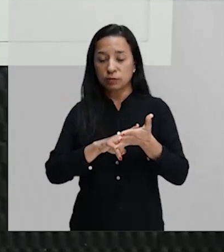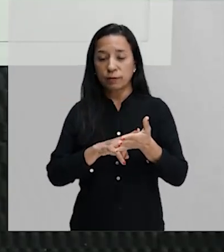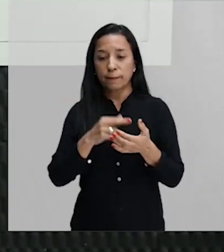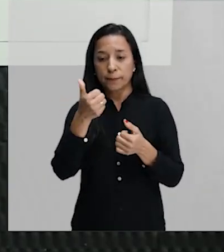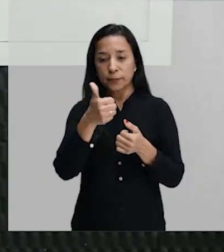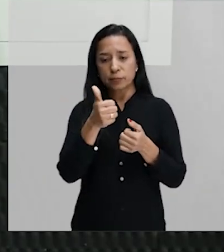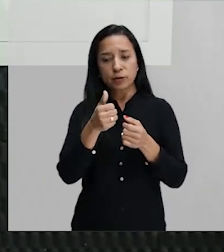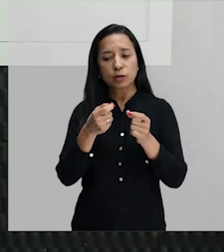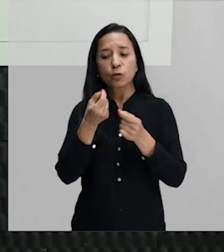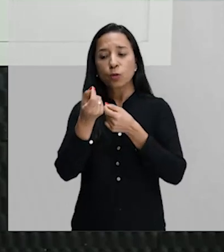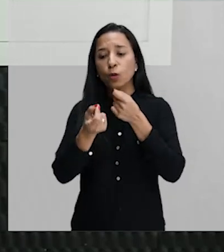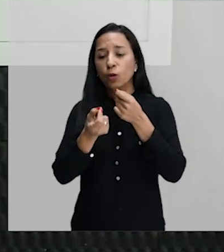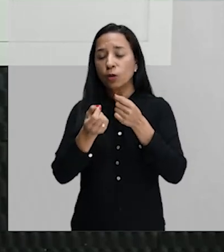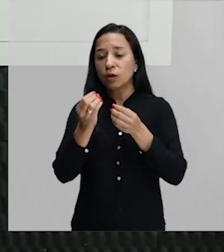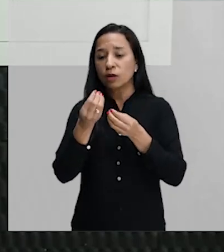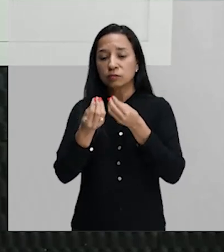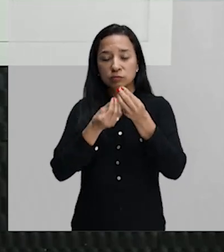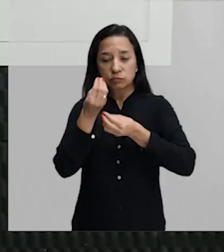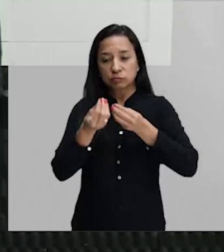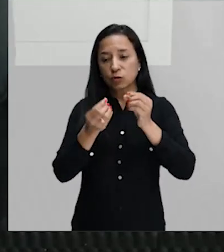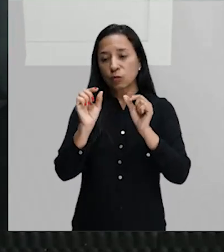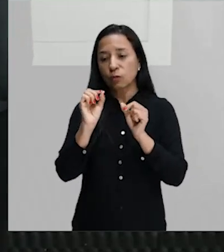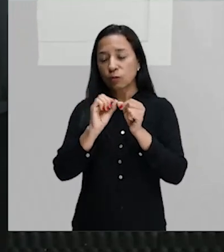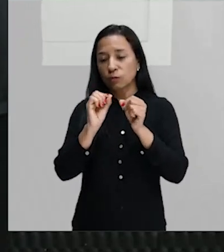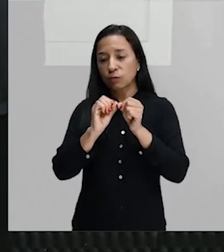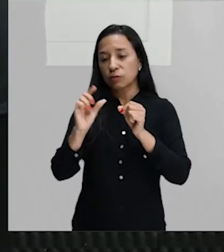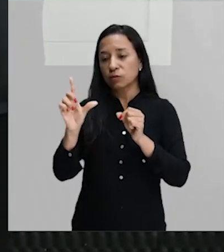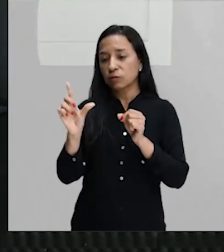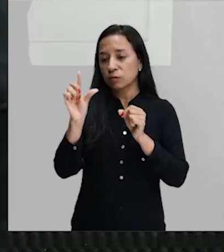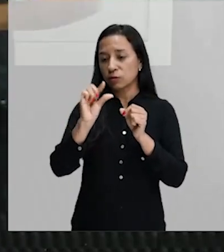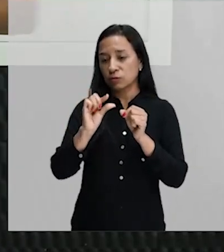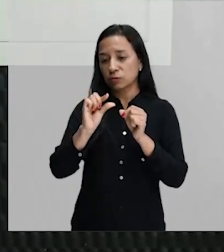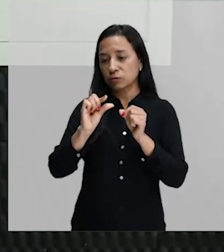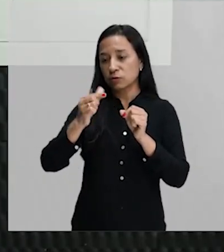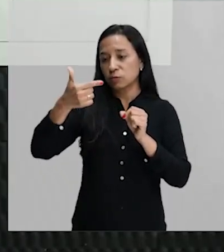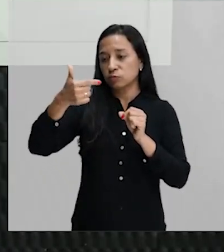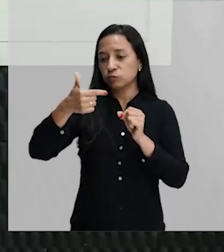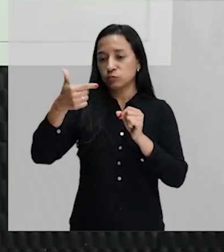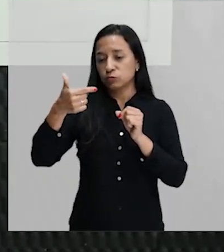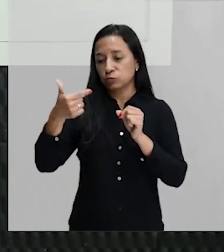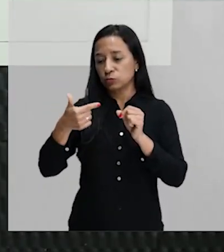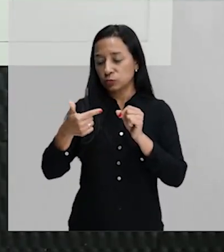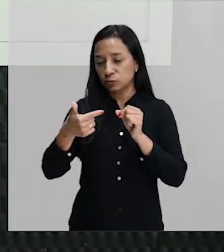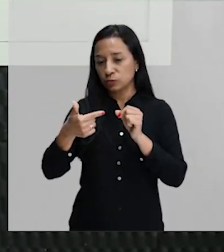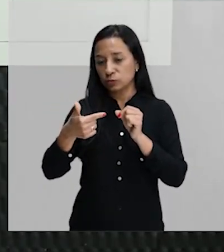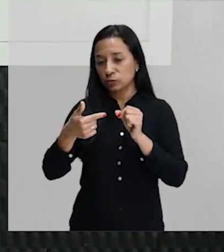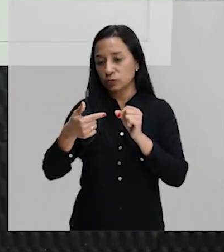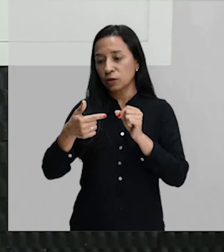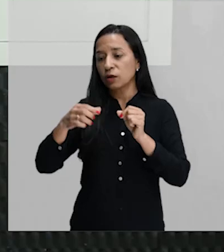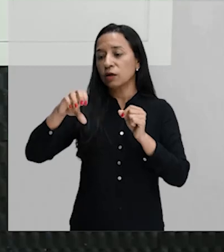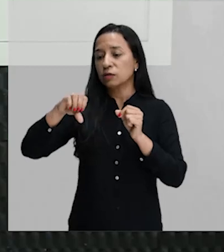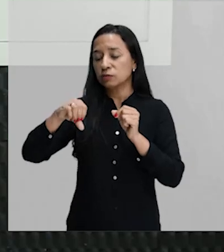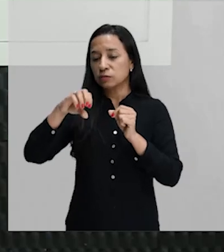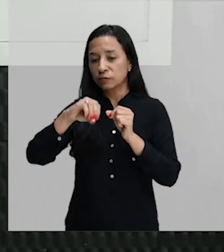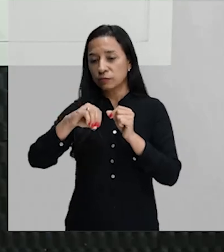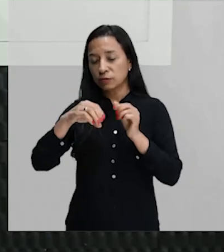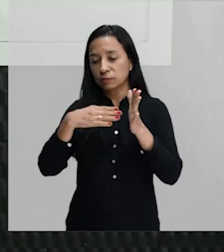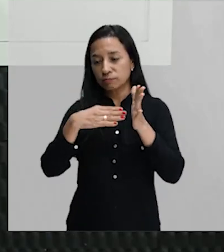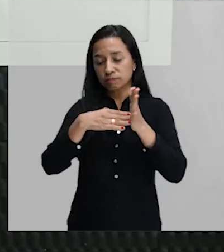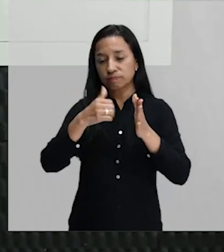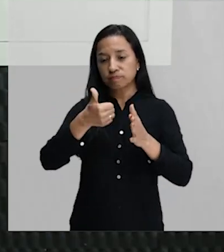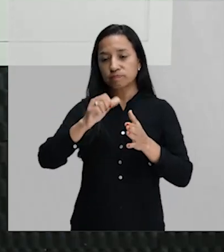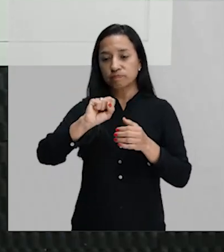faço para reduzir um arco que está lá no segundo quadrante, né, que está aqui entre 90 e 180,